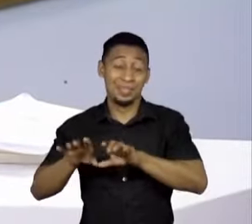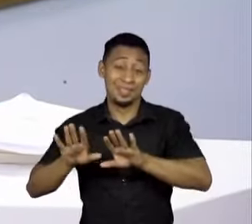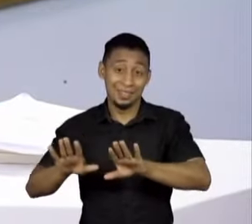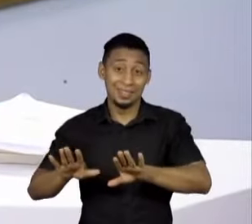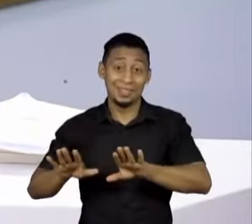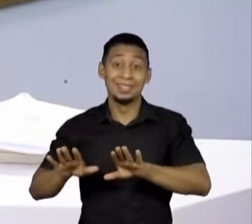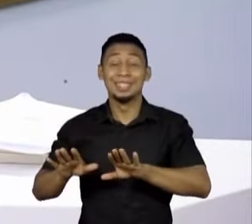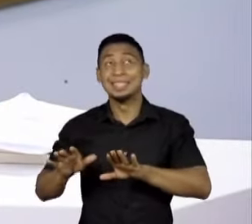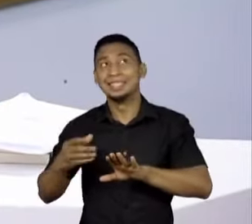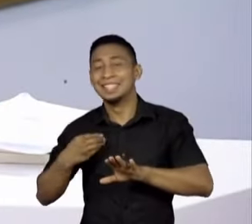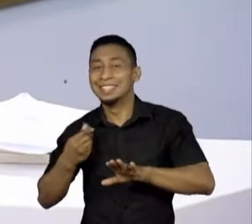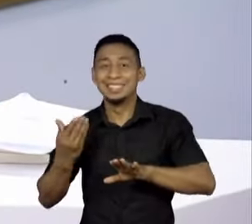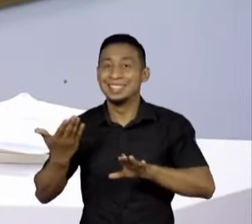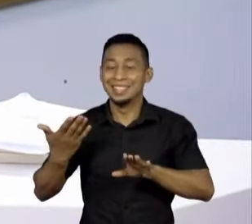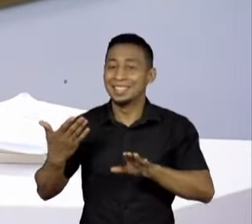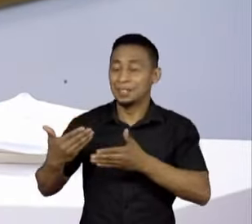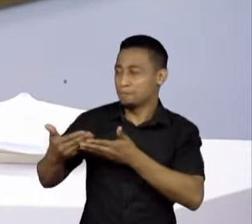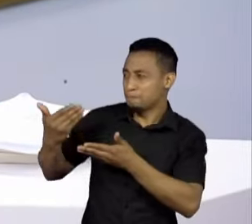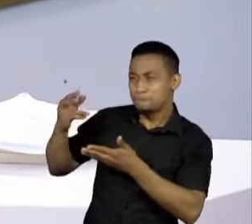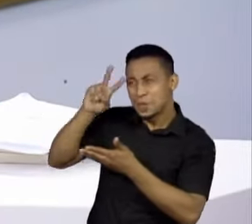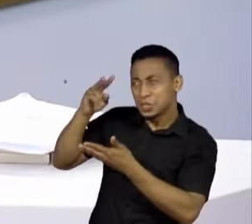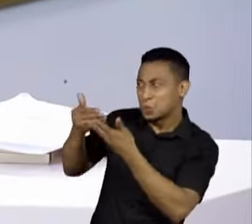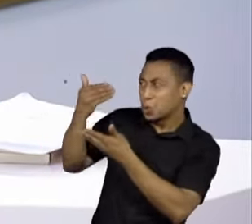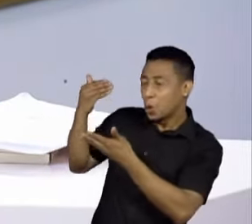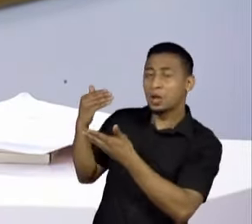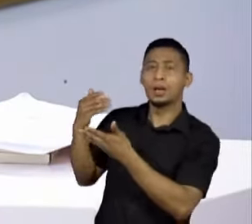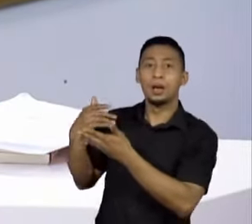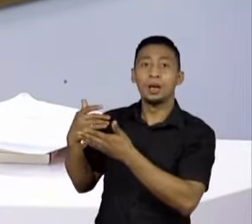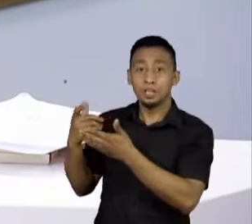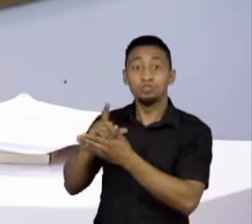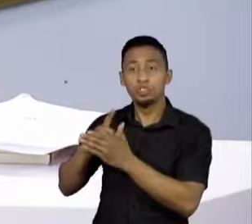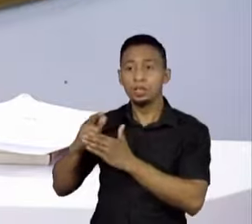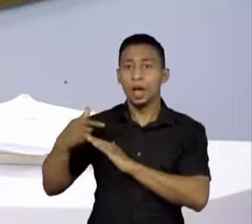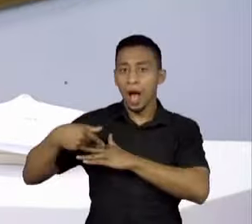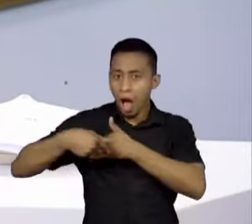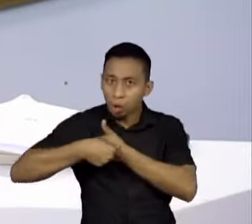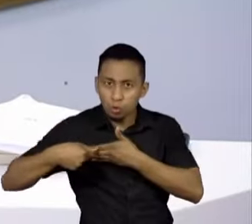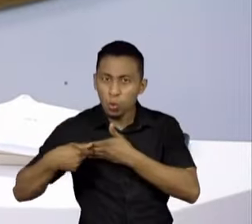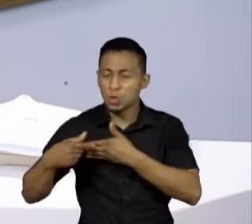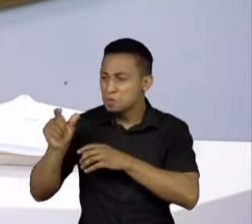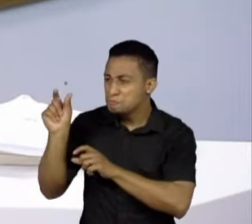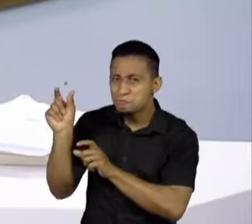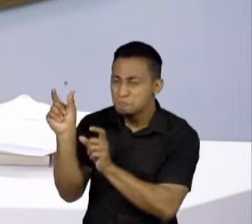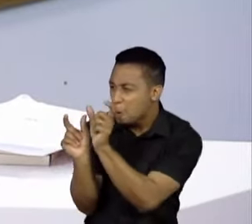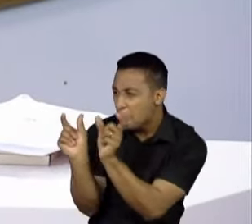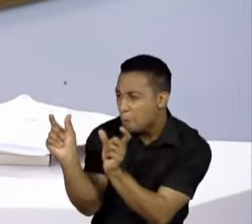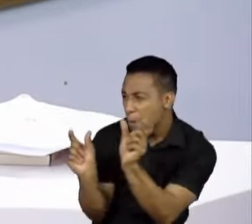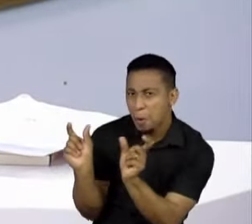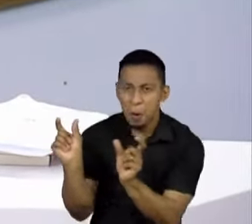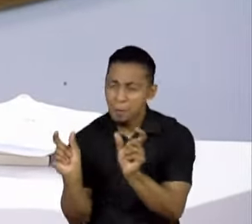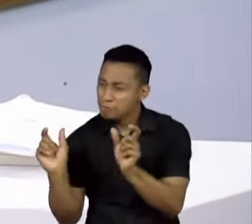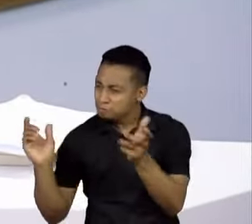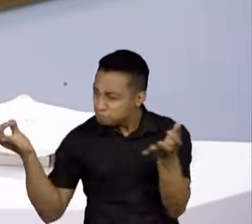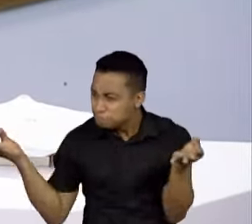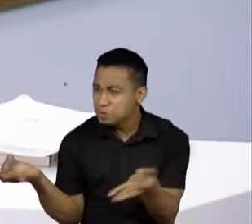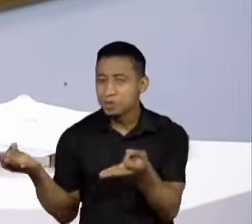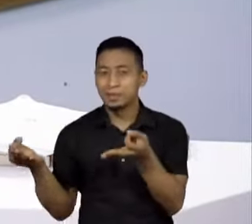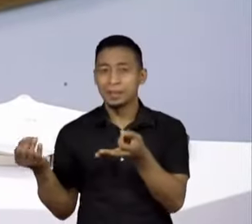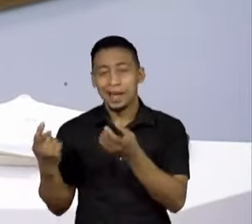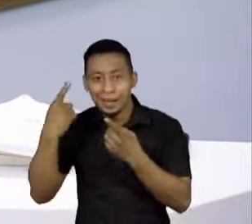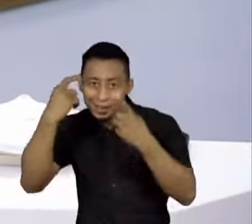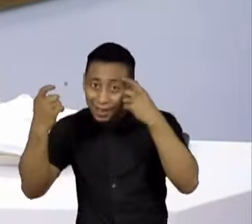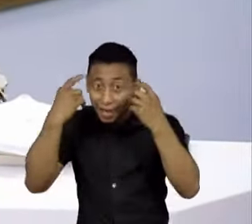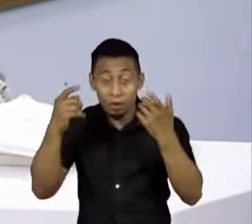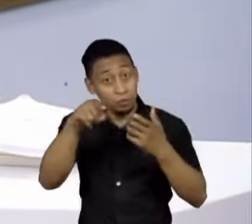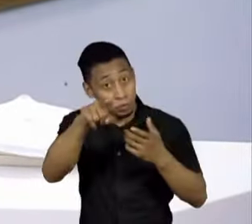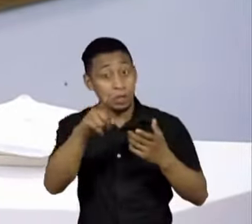das nossas lacunas históricas, acho que você também dá conta de uma subjetividade que, junto com